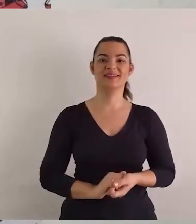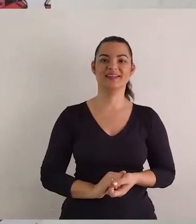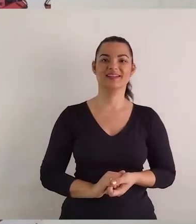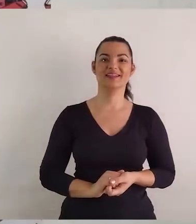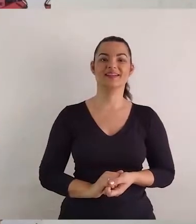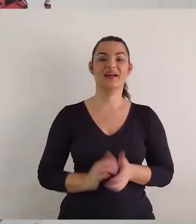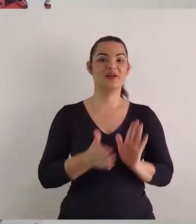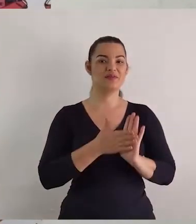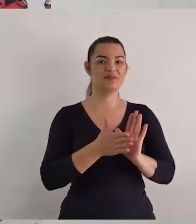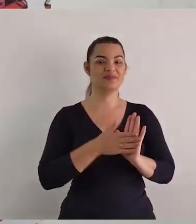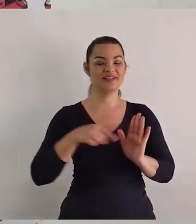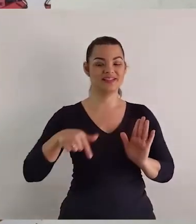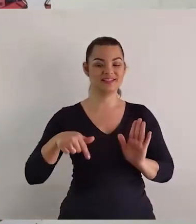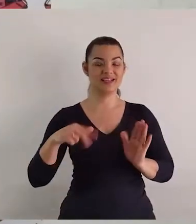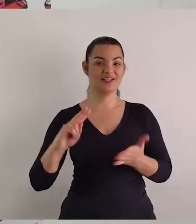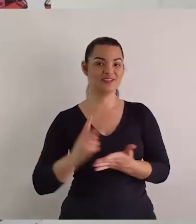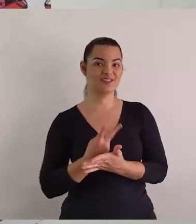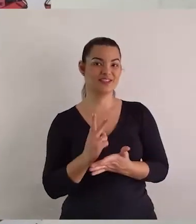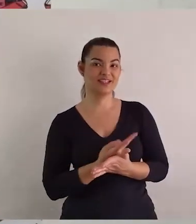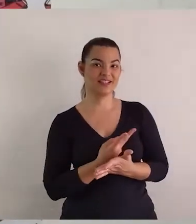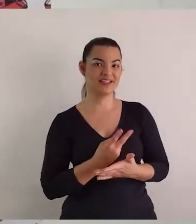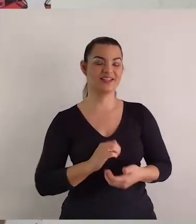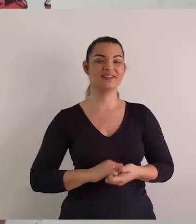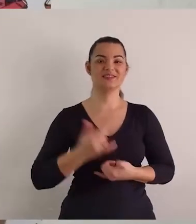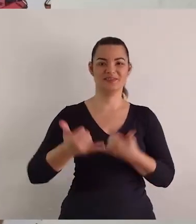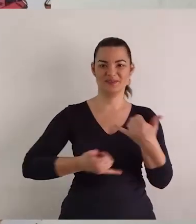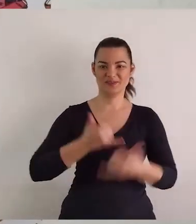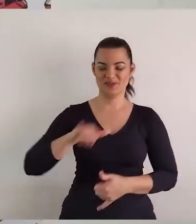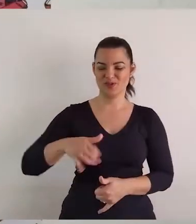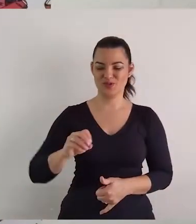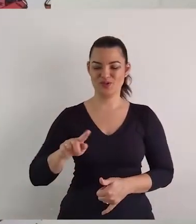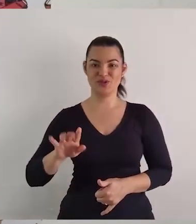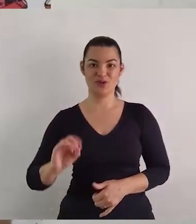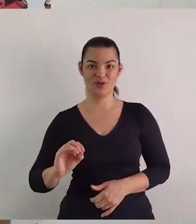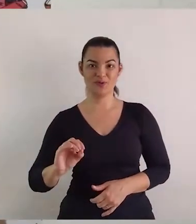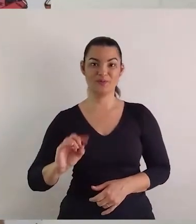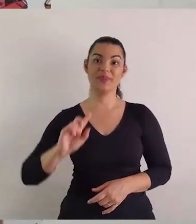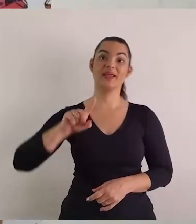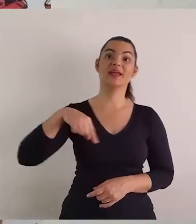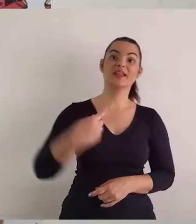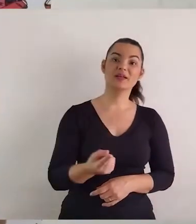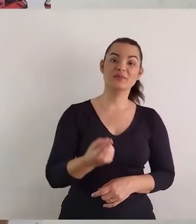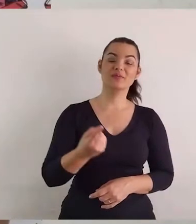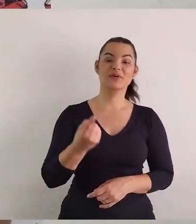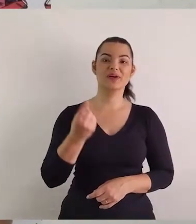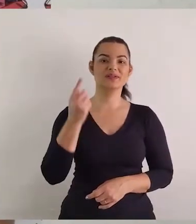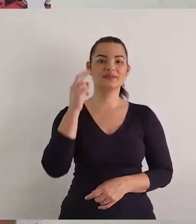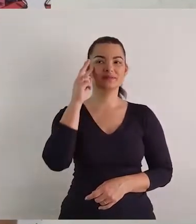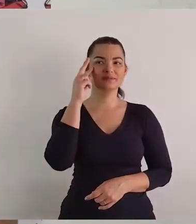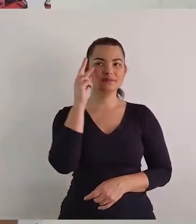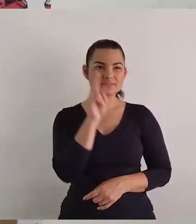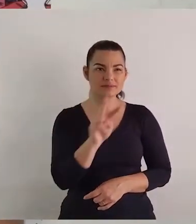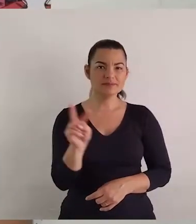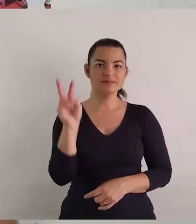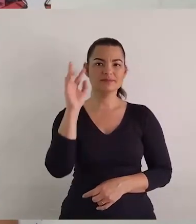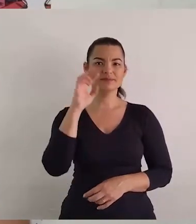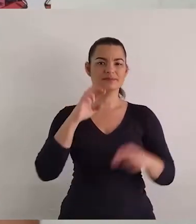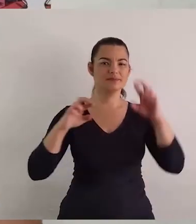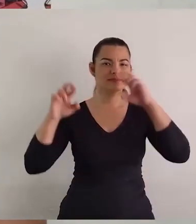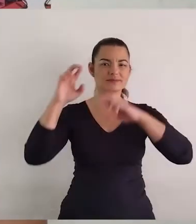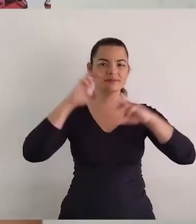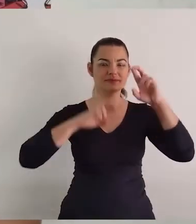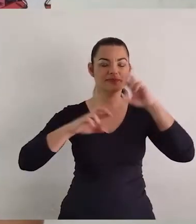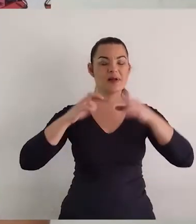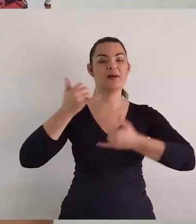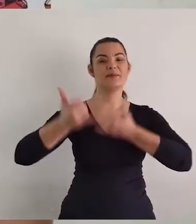aqui no programa. E depois, além do jogo dos 7 erros, testar essa observação aí, a partir